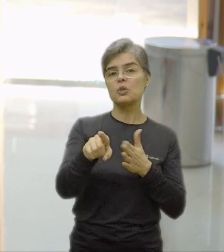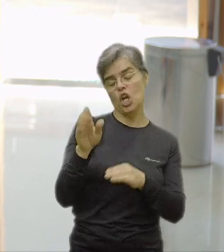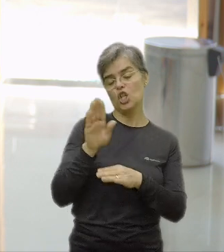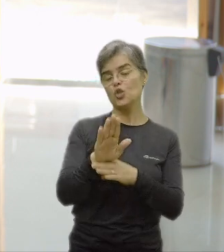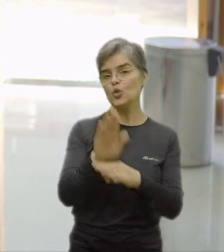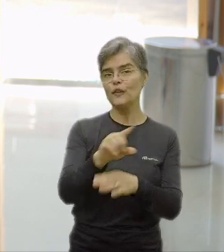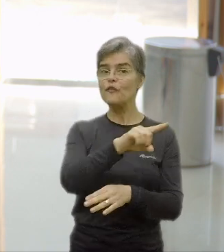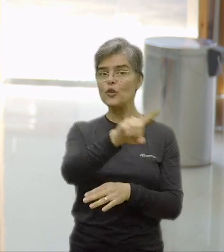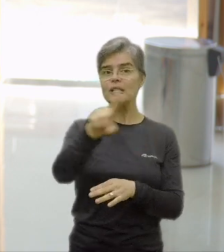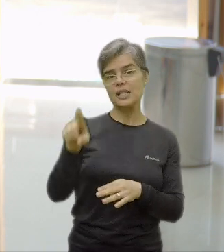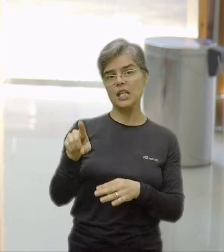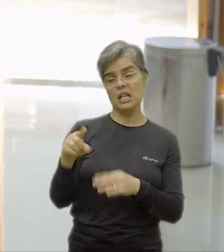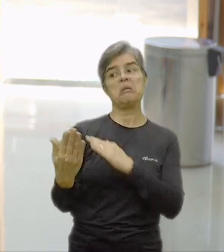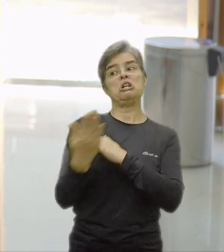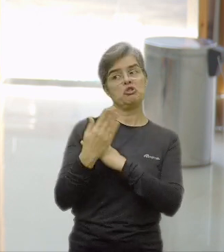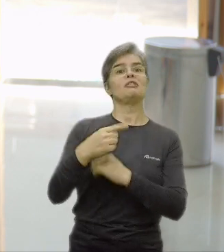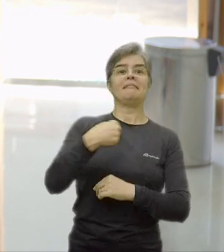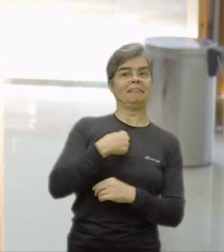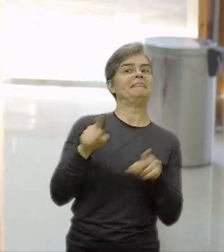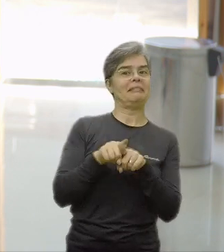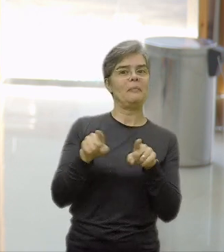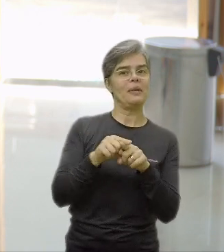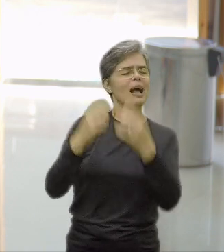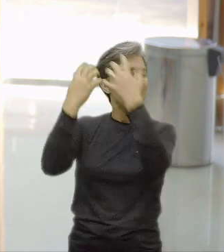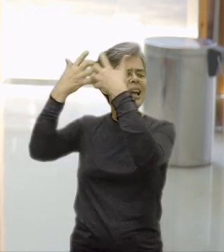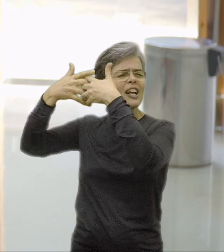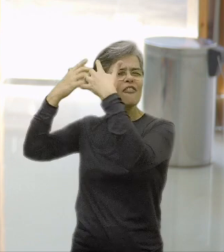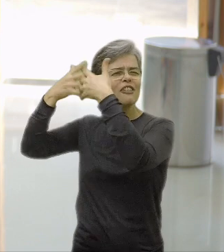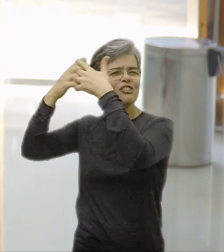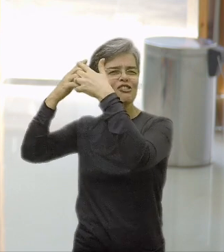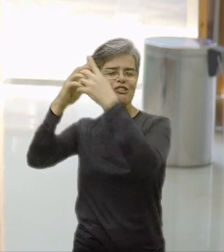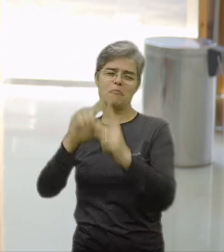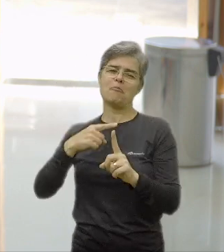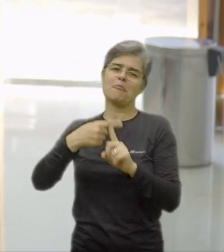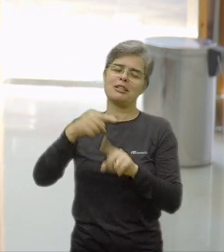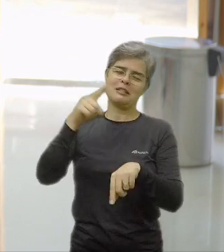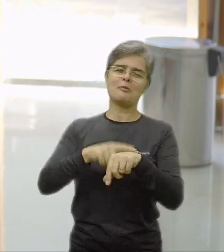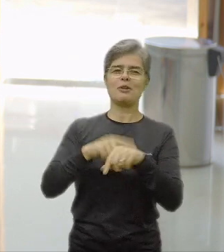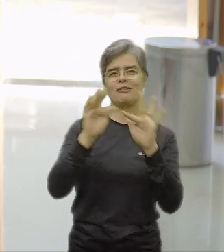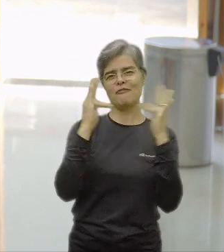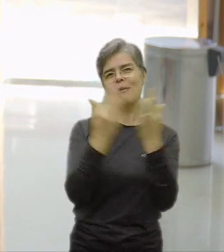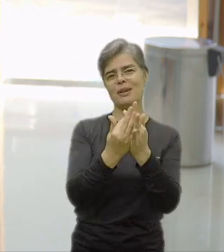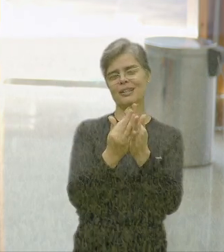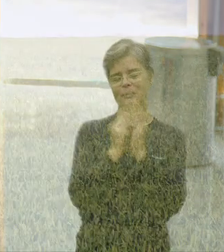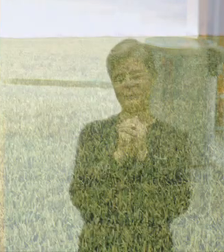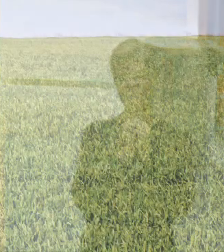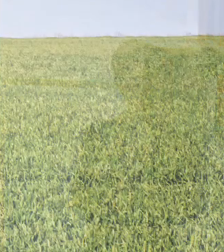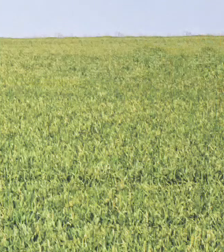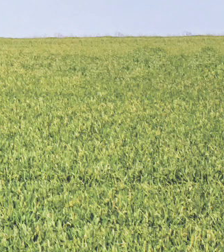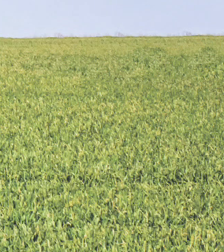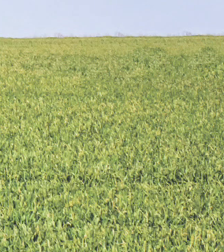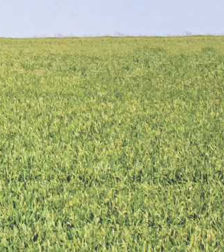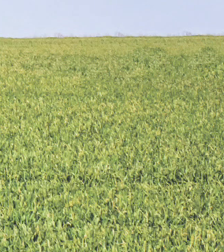perguntas ajudem você e me ajudem também a refletir em mais esse momento em família. Música.